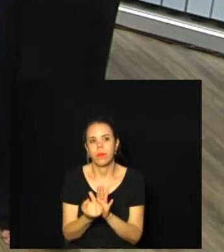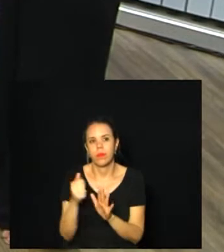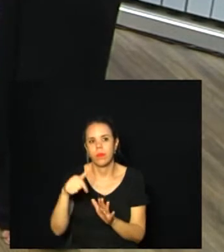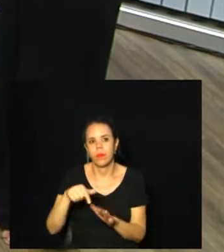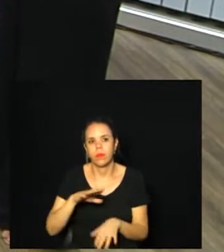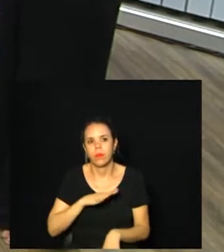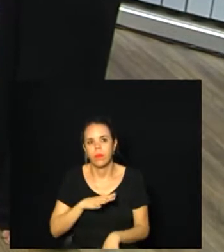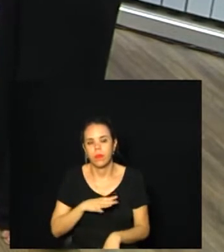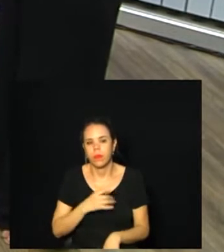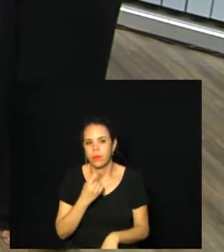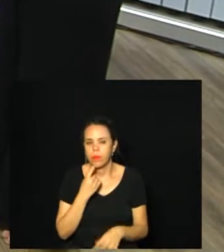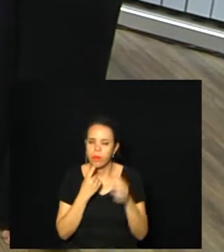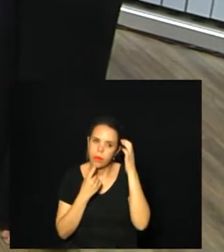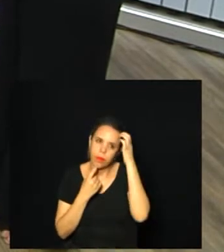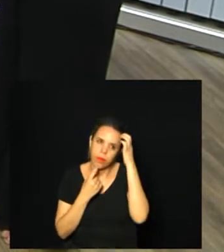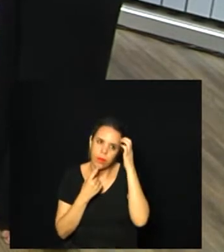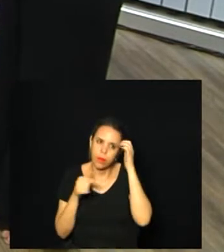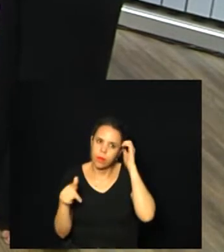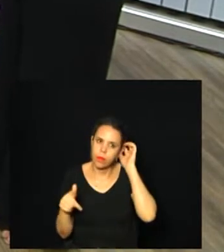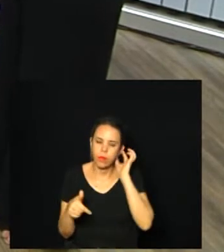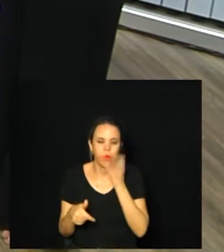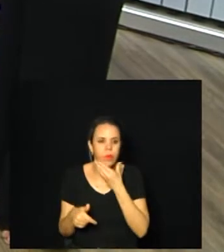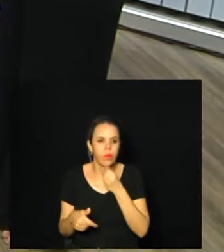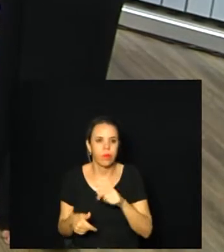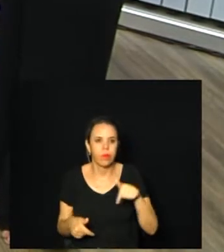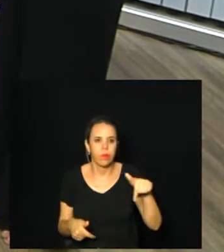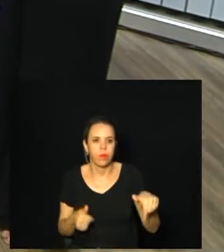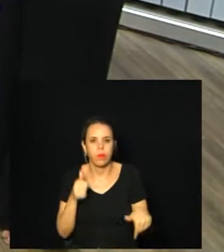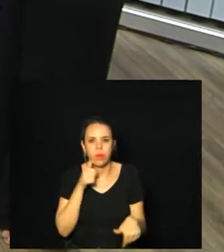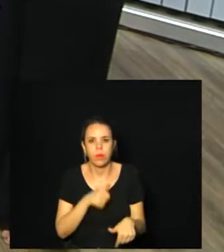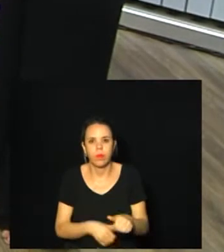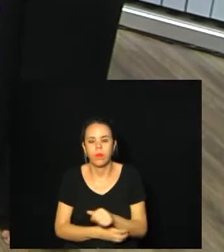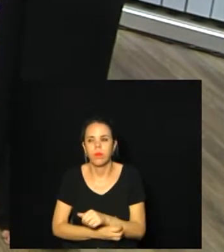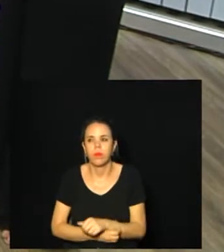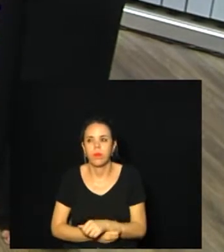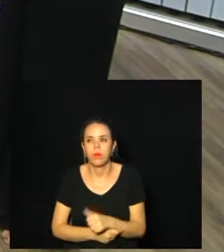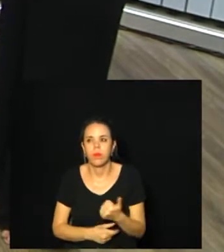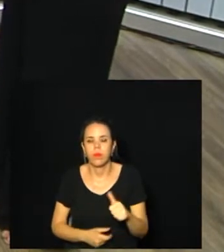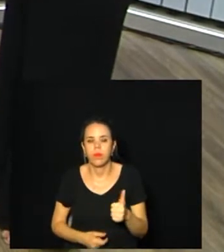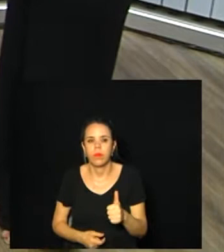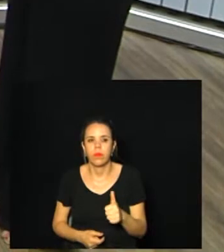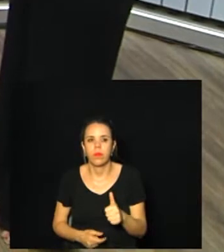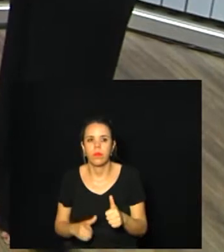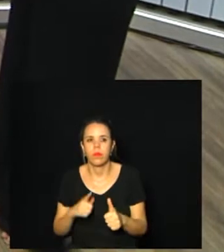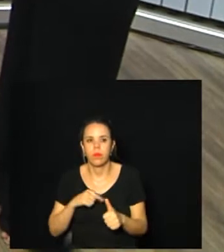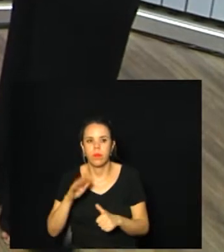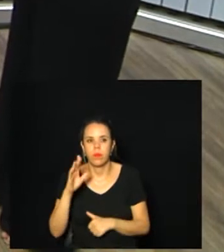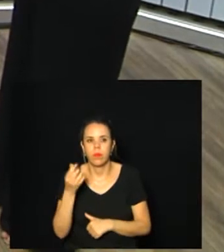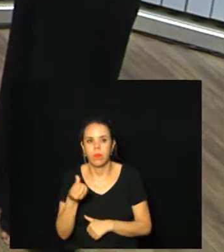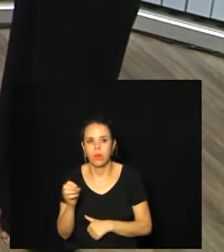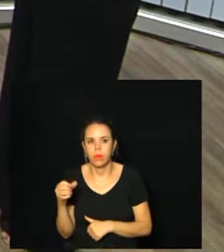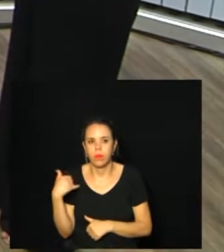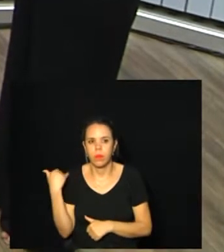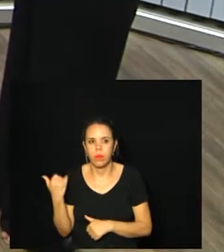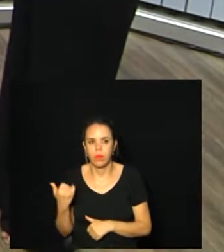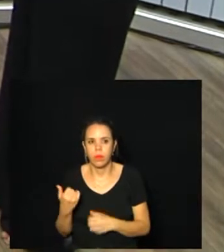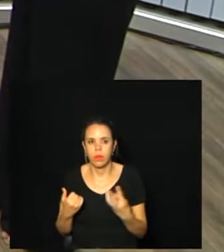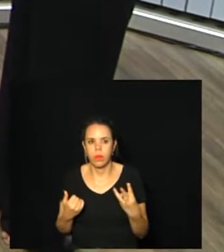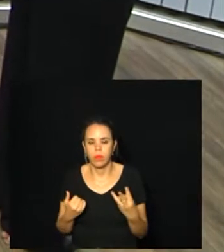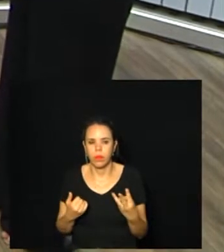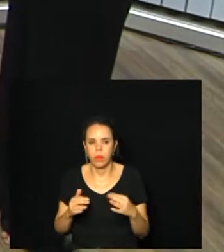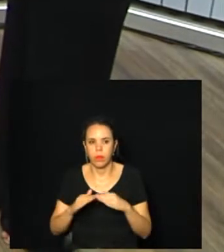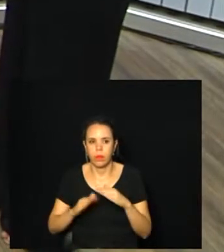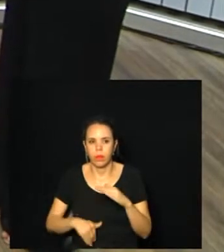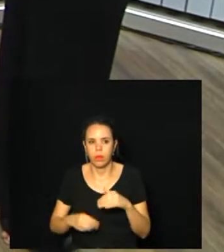na cidade de Campinas, 7 homens e 7 mulheres, 11 tinham mais que 60 anos, 3 menos